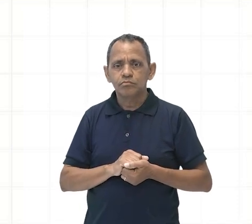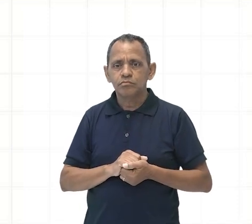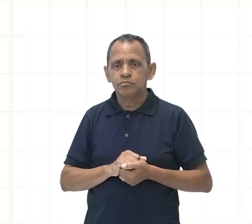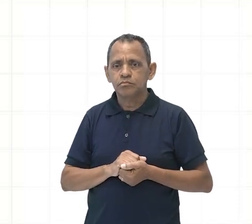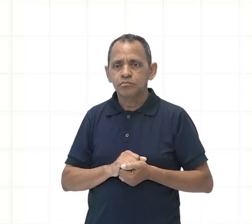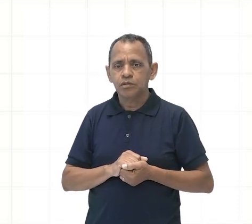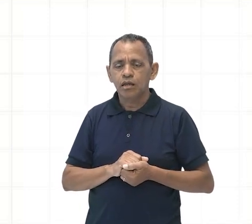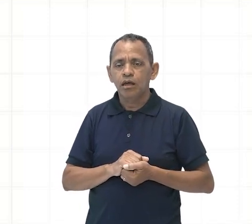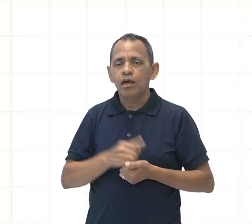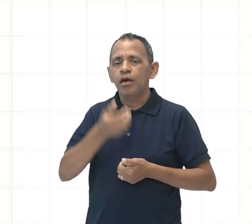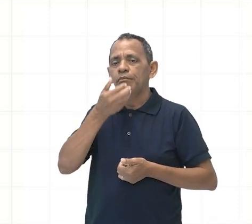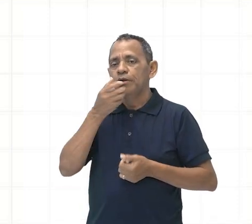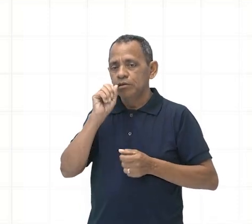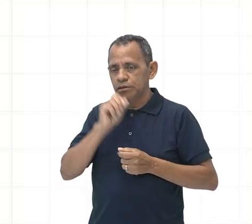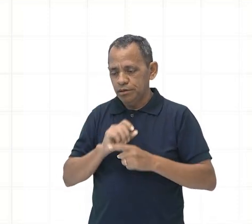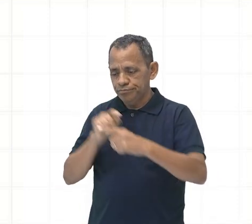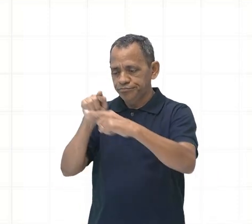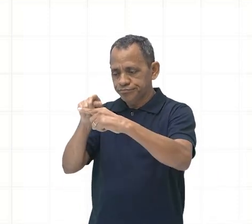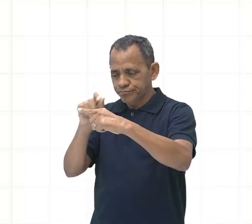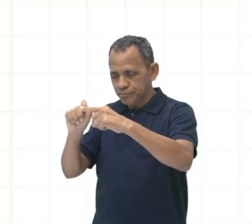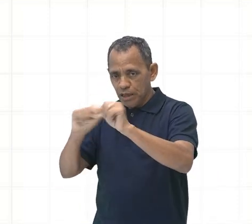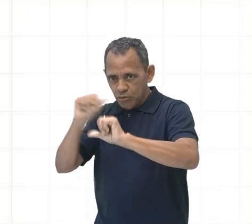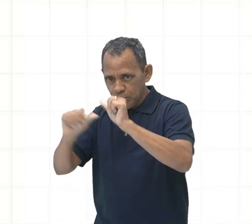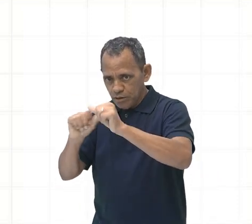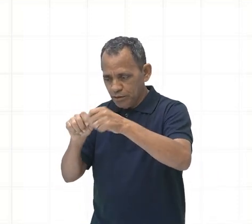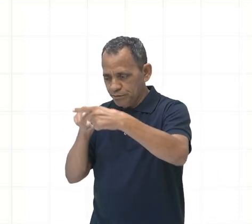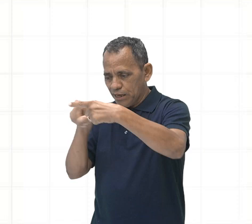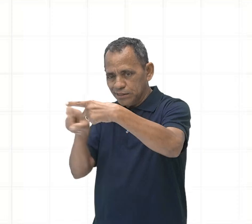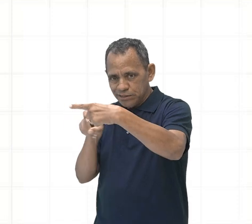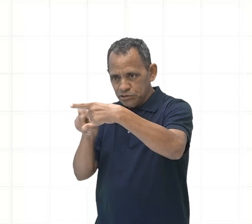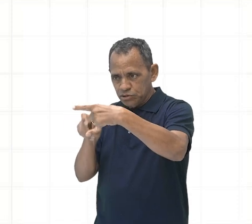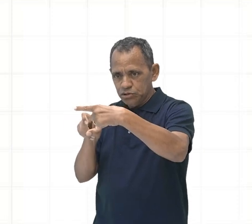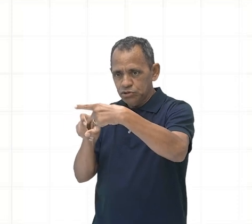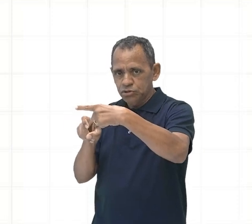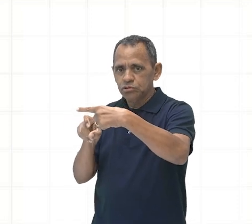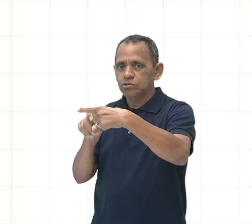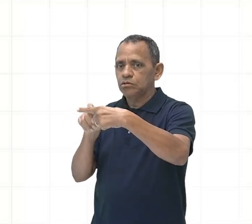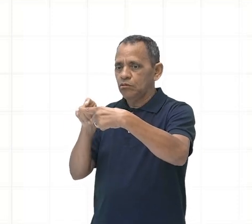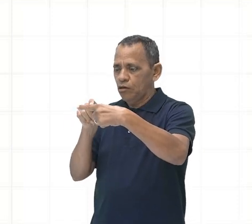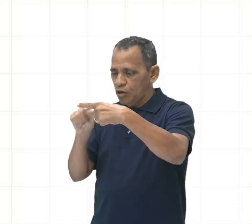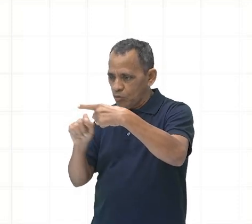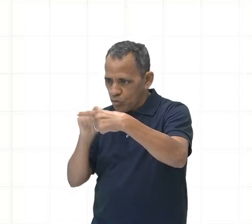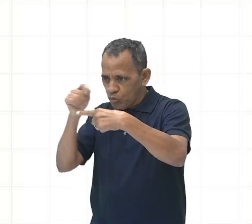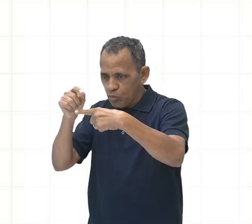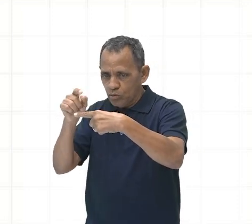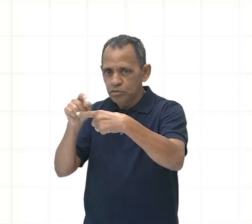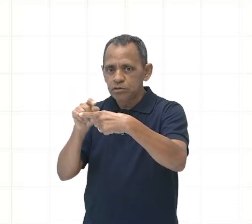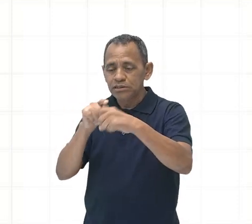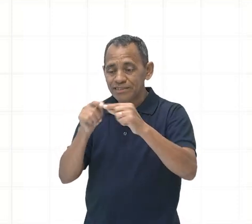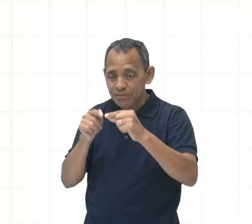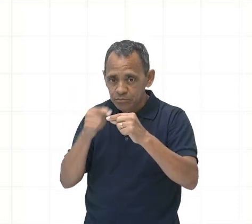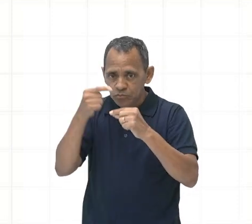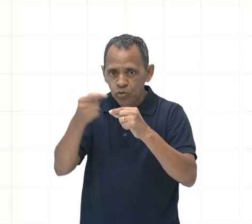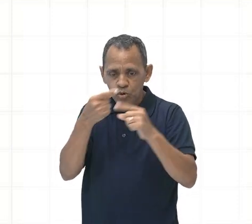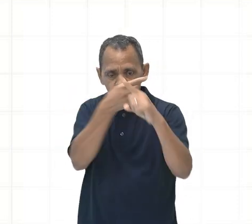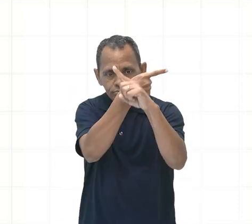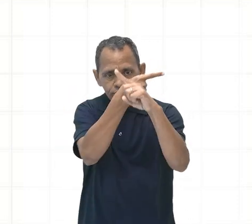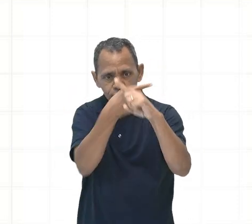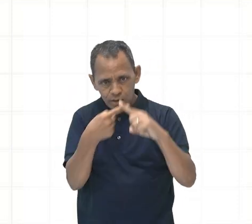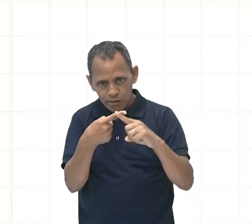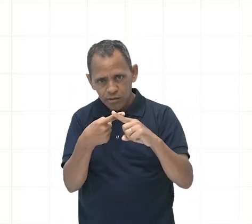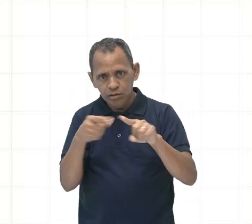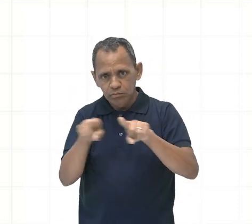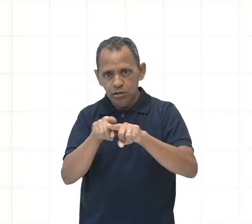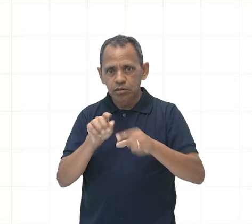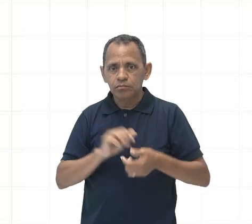incógnita. Tudo bem? E aí, sim, depois que eu inverti, eu posso fazer o produto dos meios pelos extremos. Professor, e se eu